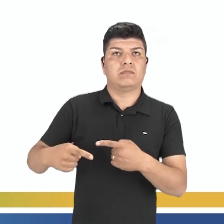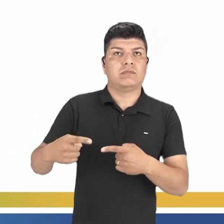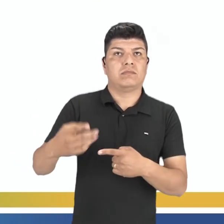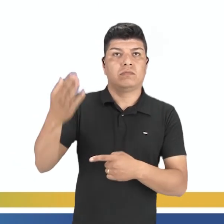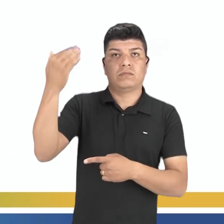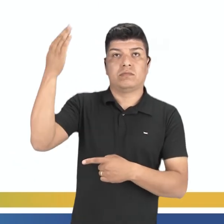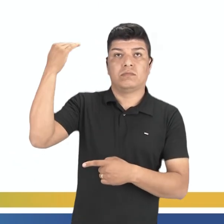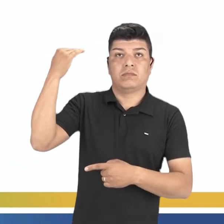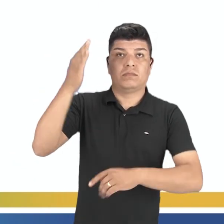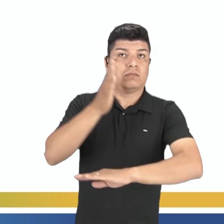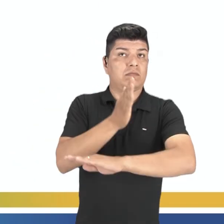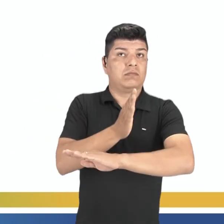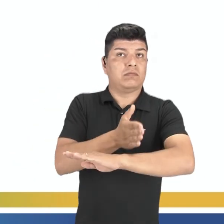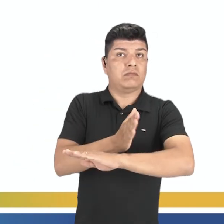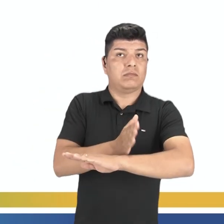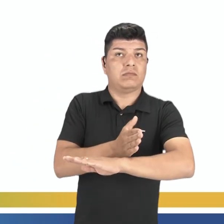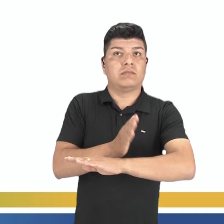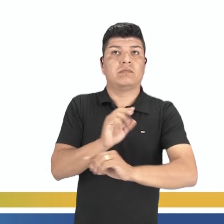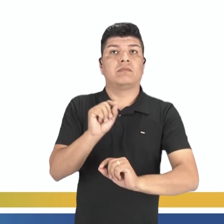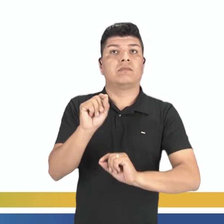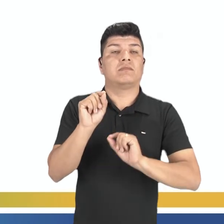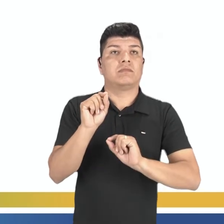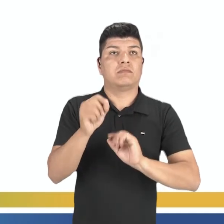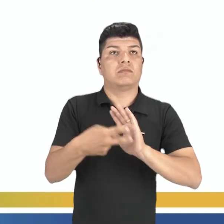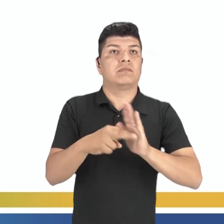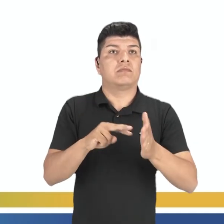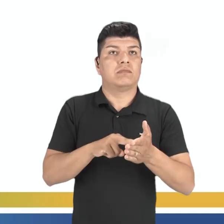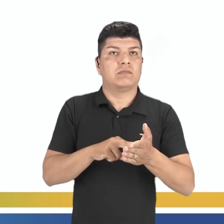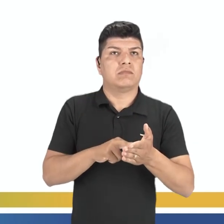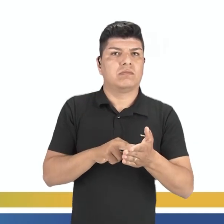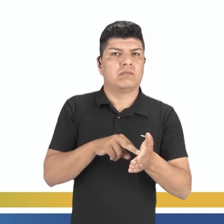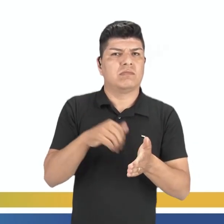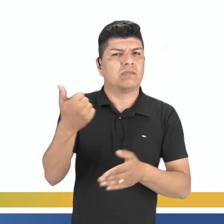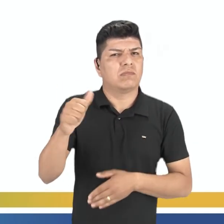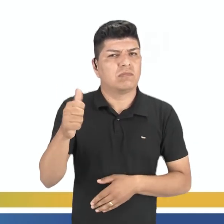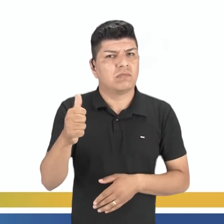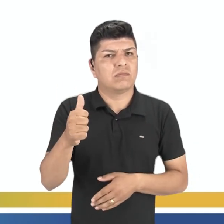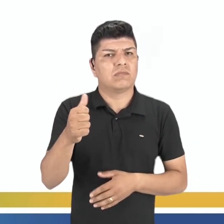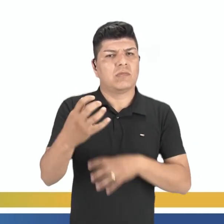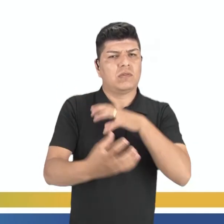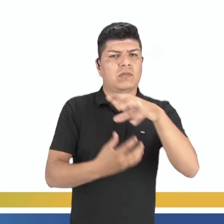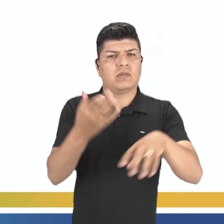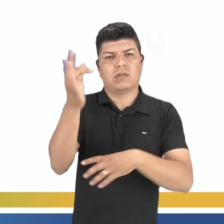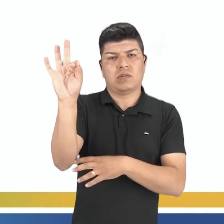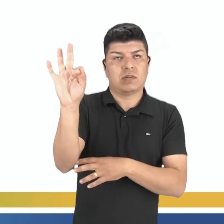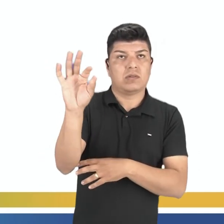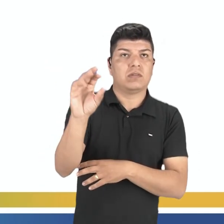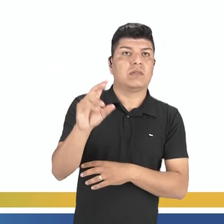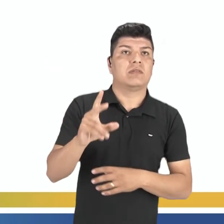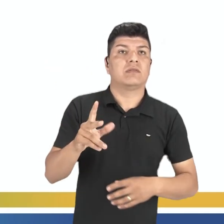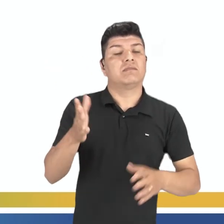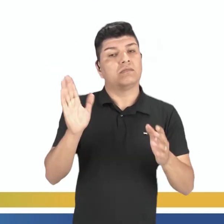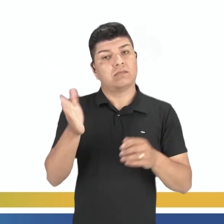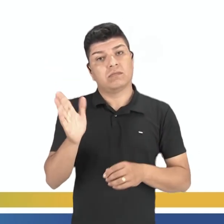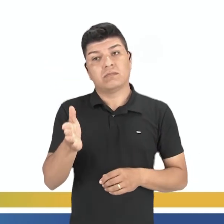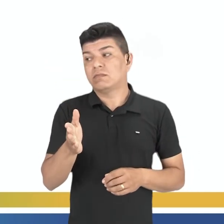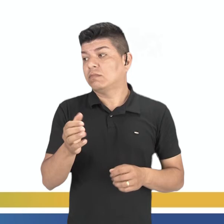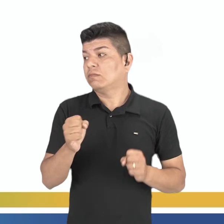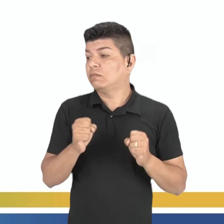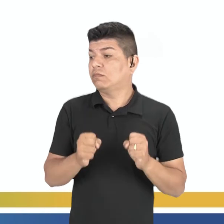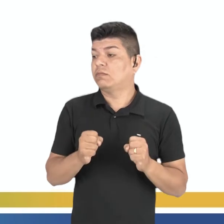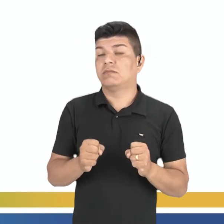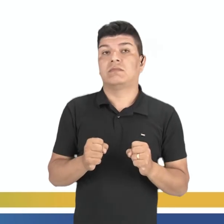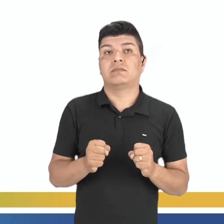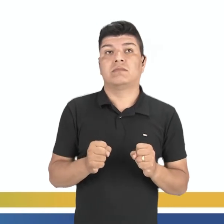2 textos de formas diferentes se referem? Você já está analisando se é a Revolução Francesa, né? A gente já pode dizer aí que tem a ver